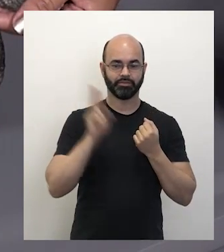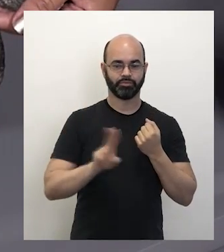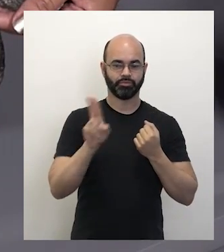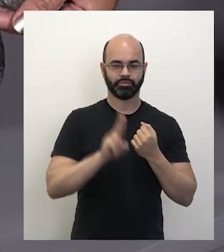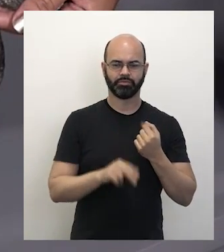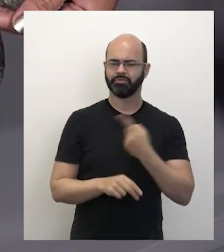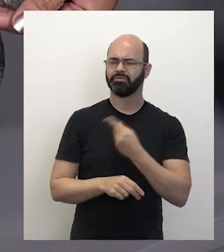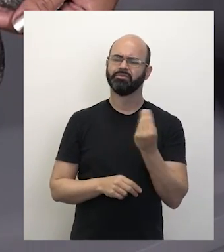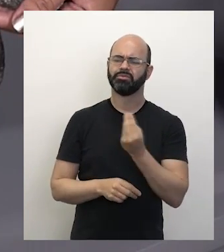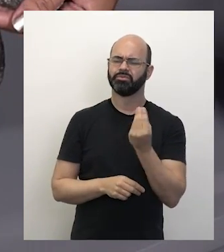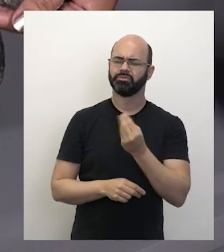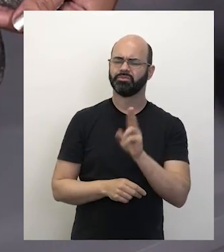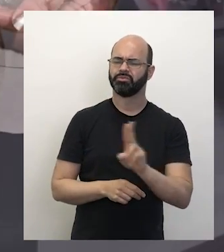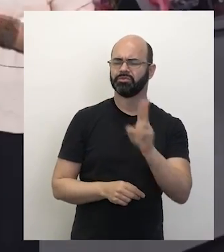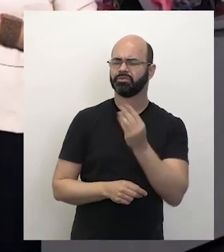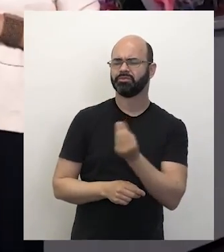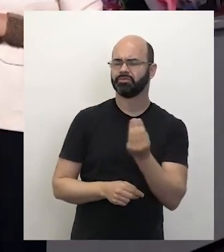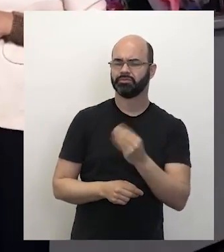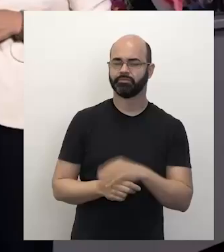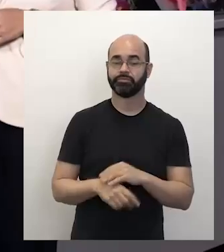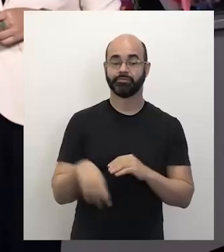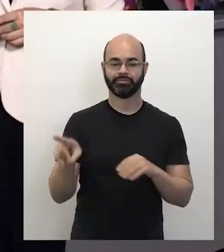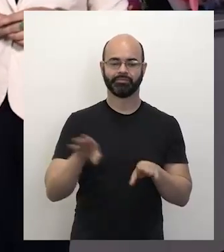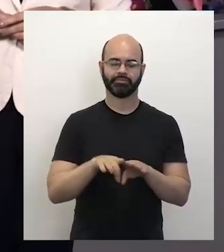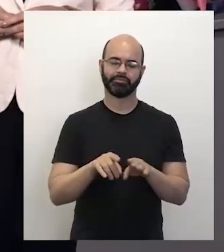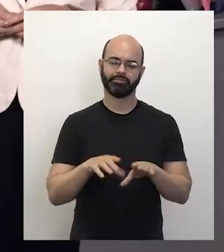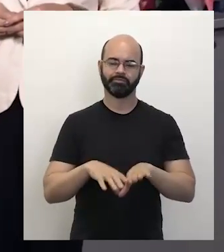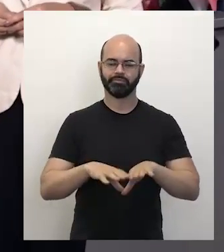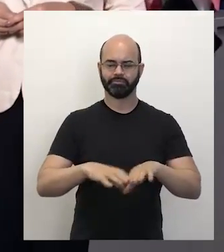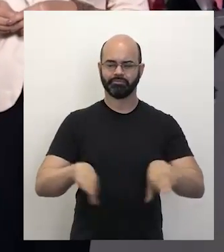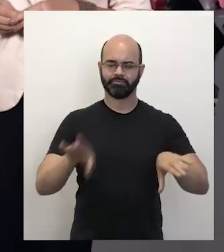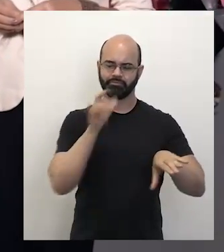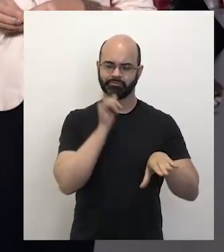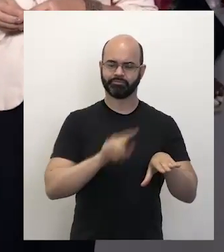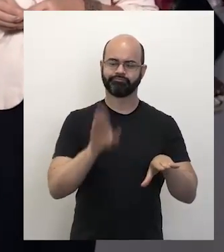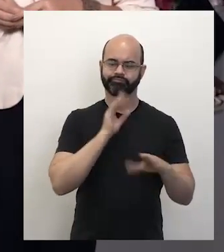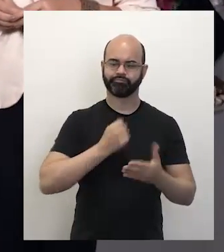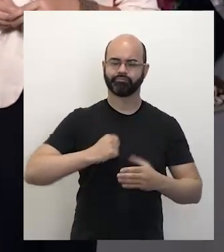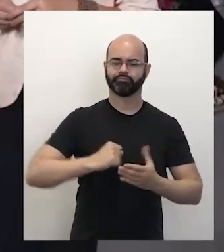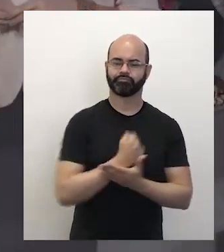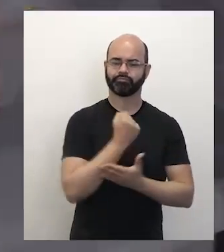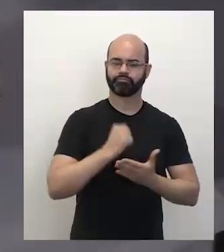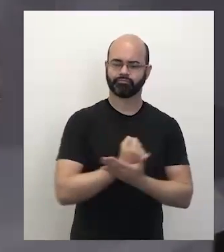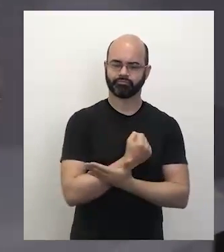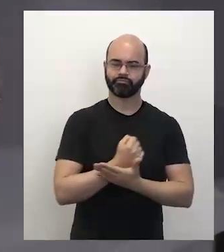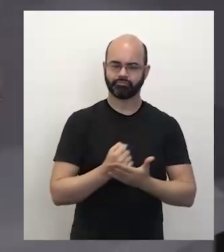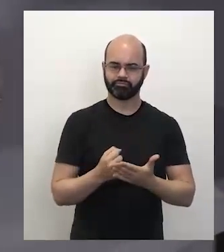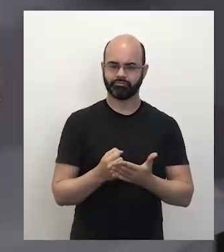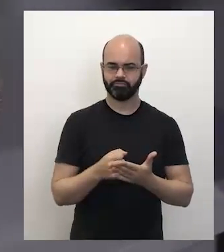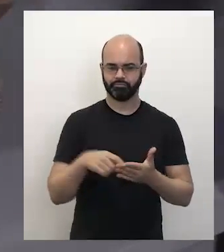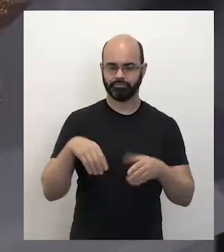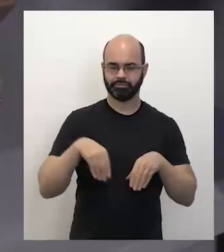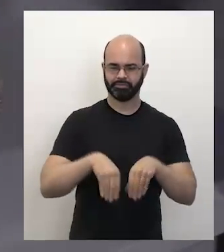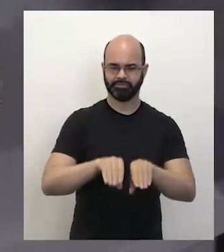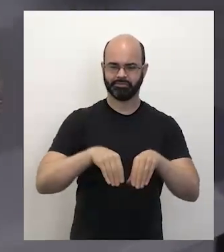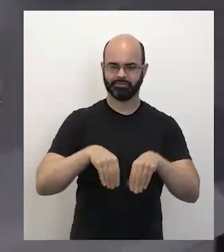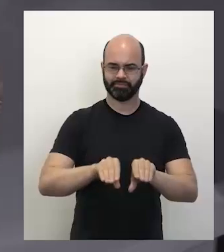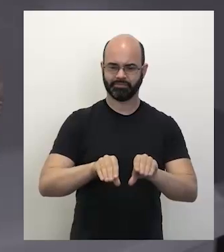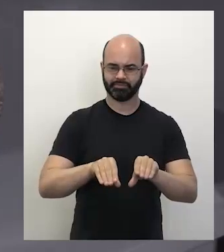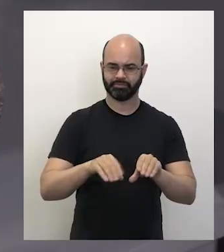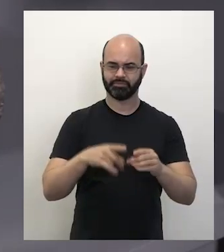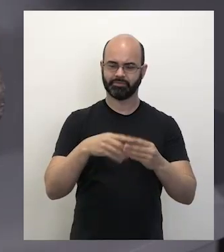peça, basicamente, ela tem uma função de moer, né? Então, você tem um retângulo e um soquete que